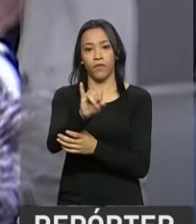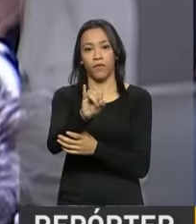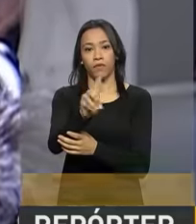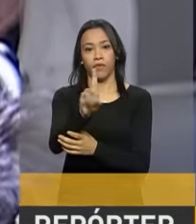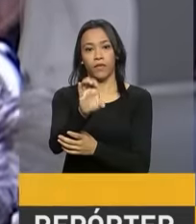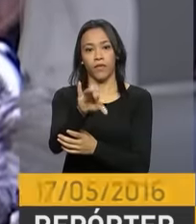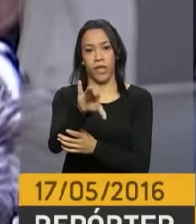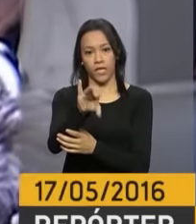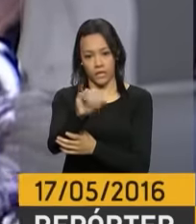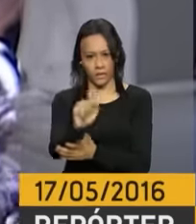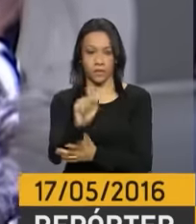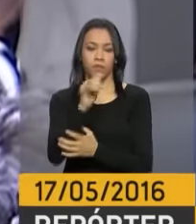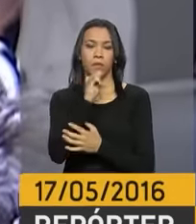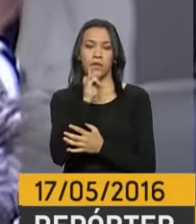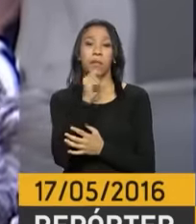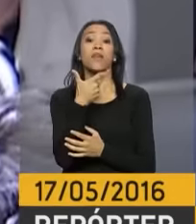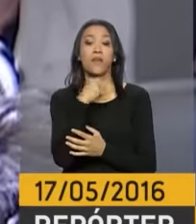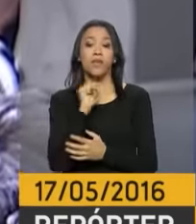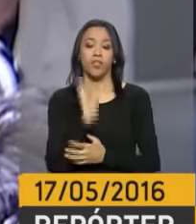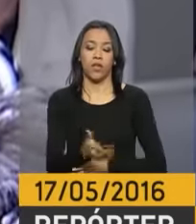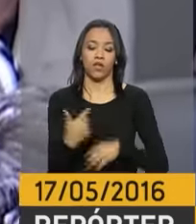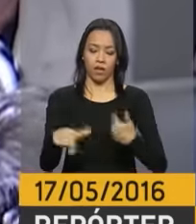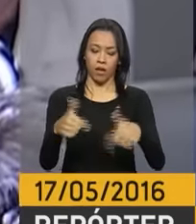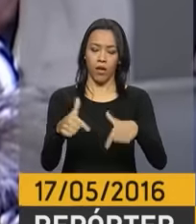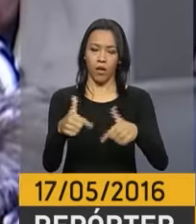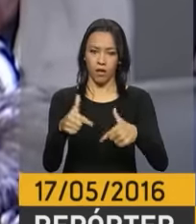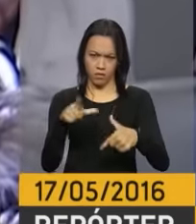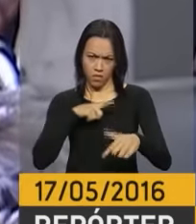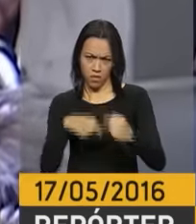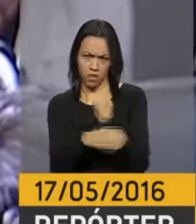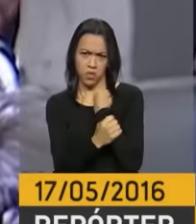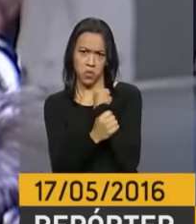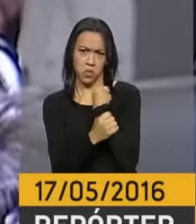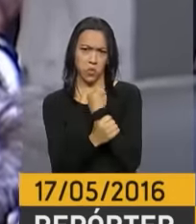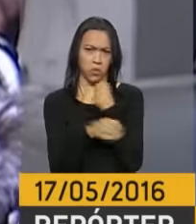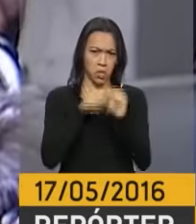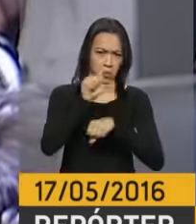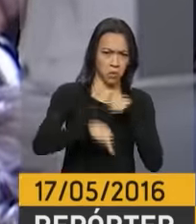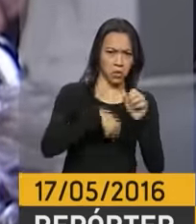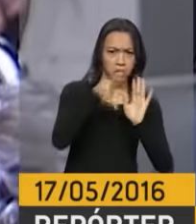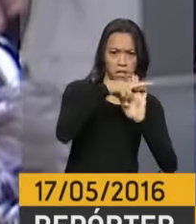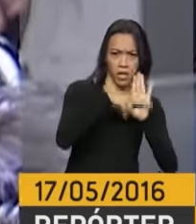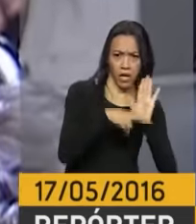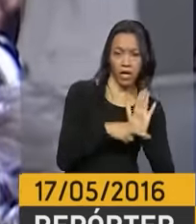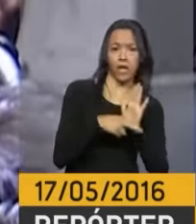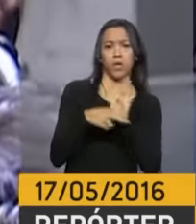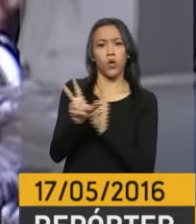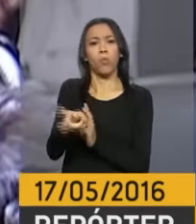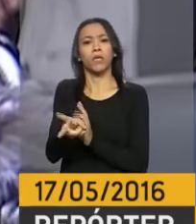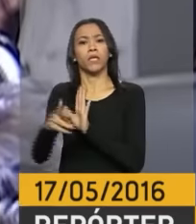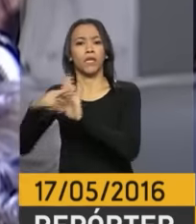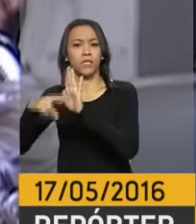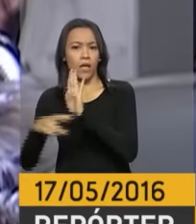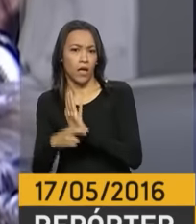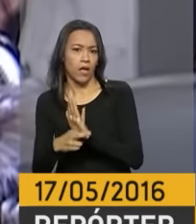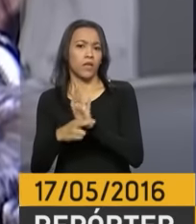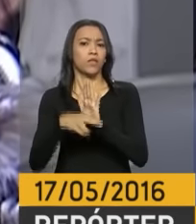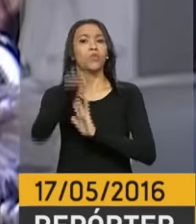alguma garantia na mudança das regras ou manutenção das regras ou dos direitos